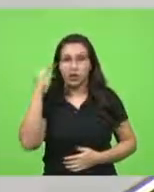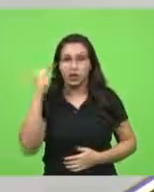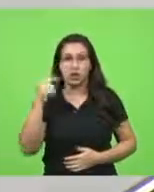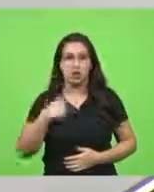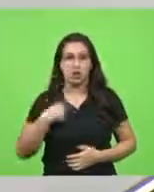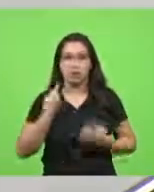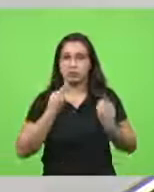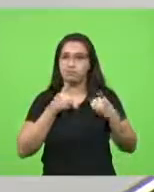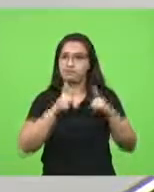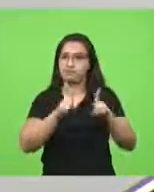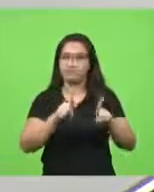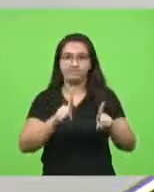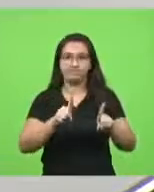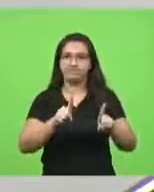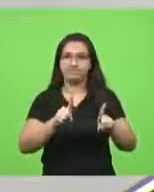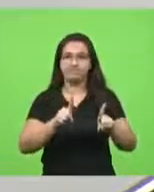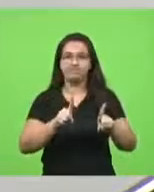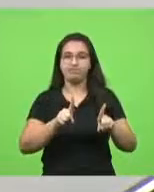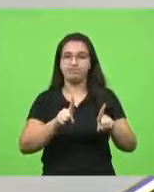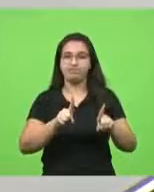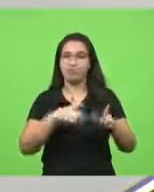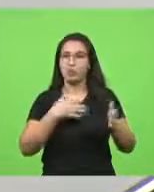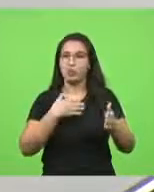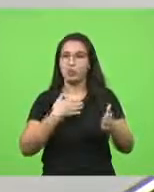repudiar qualquer tipo